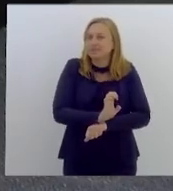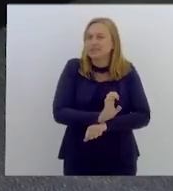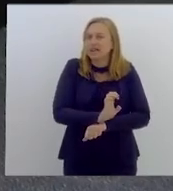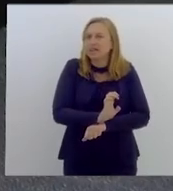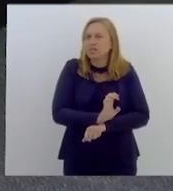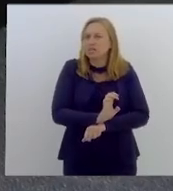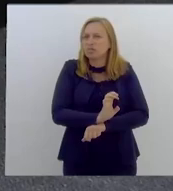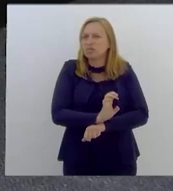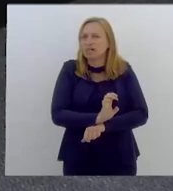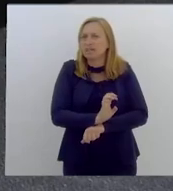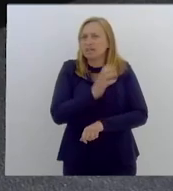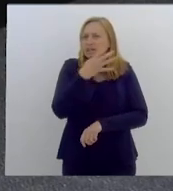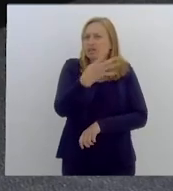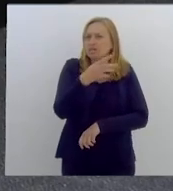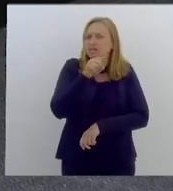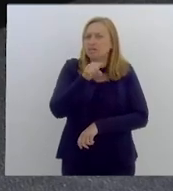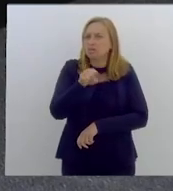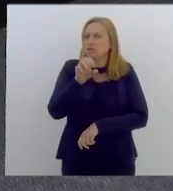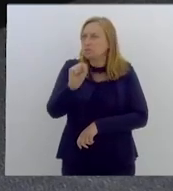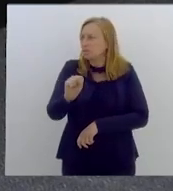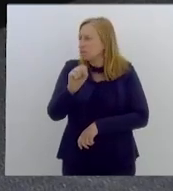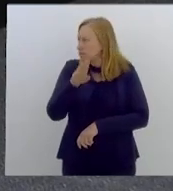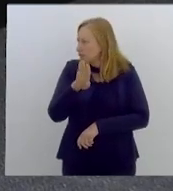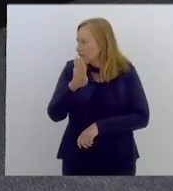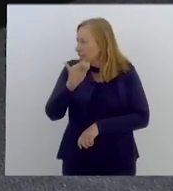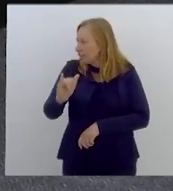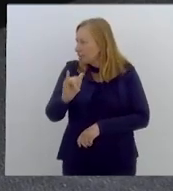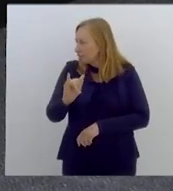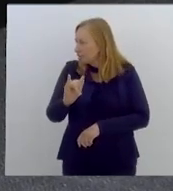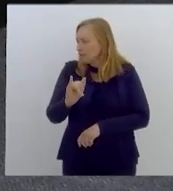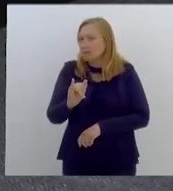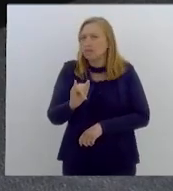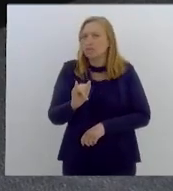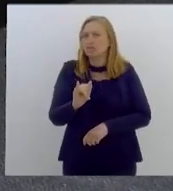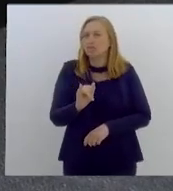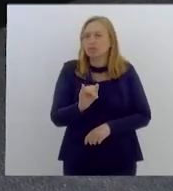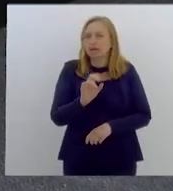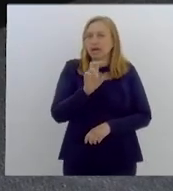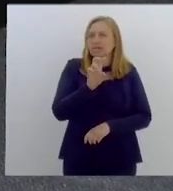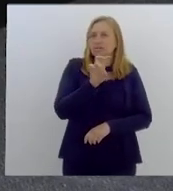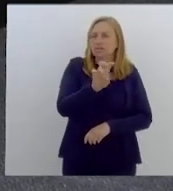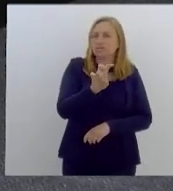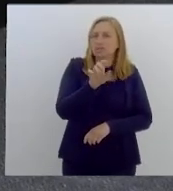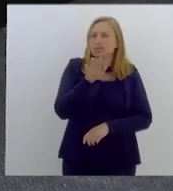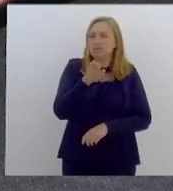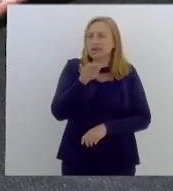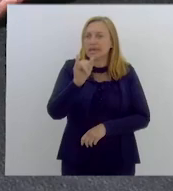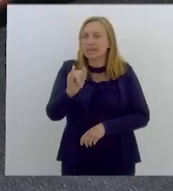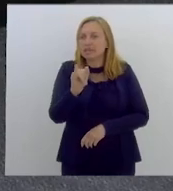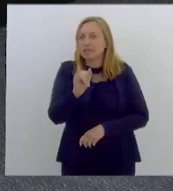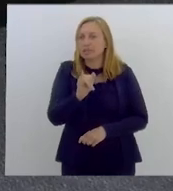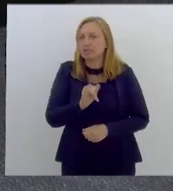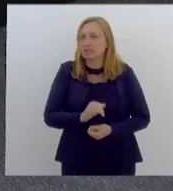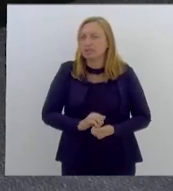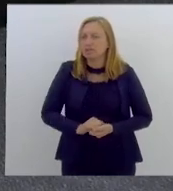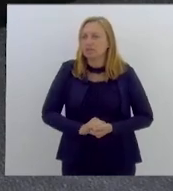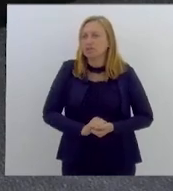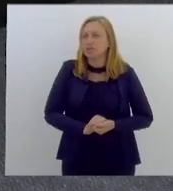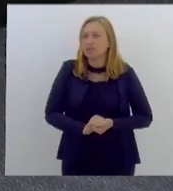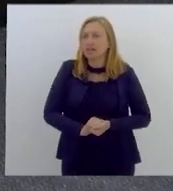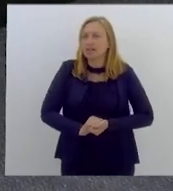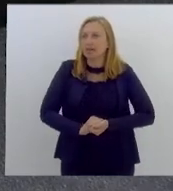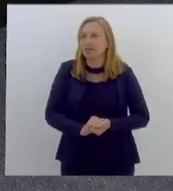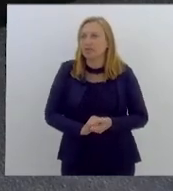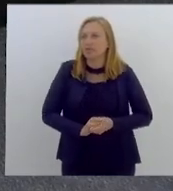entre 4,8 bi e 5 bi, só nesse período de 1º de julho a 31 de